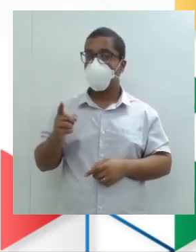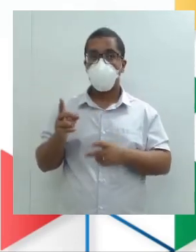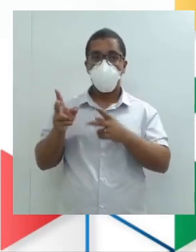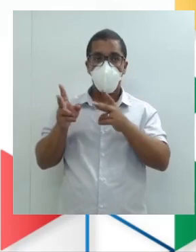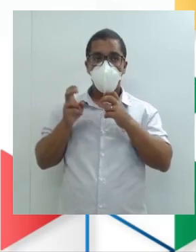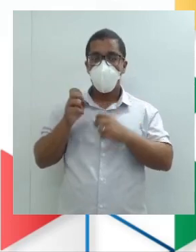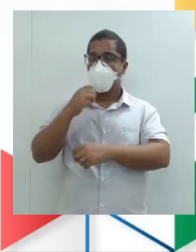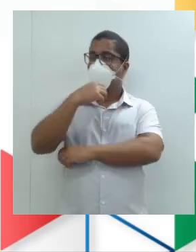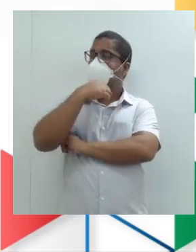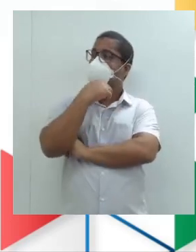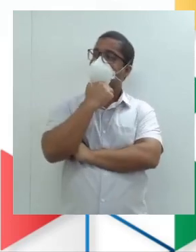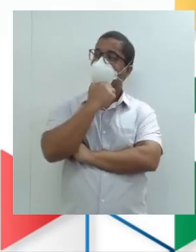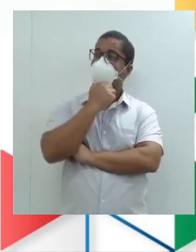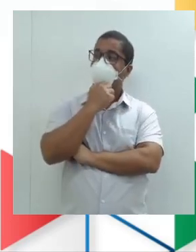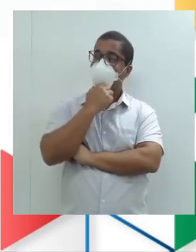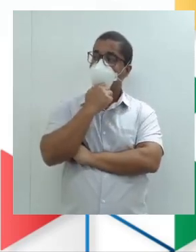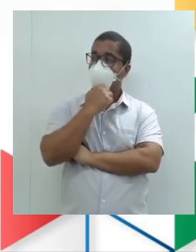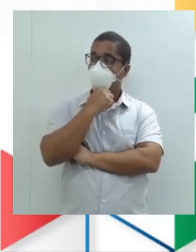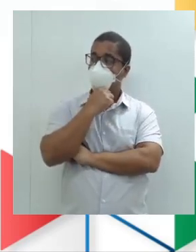e me diz.